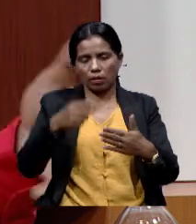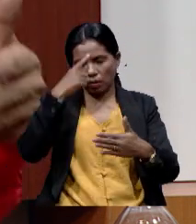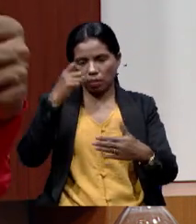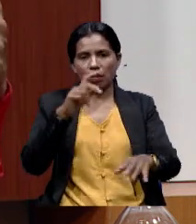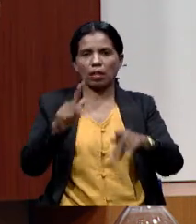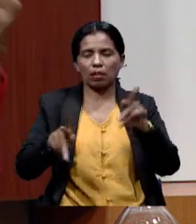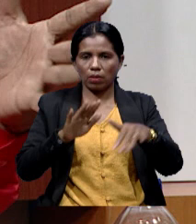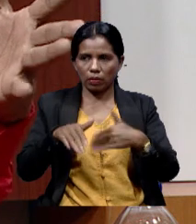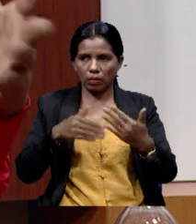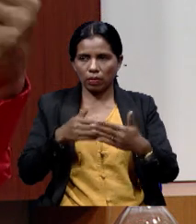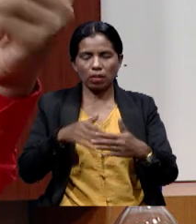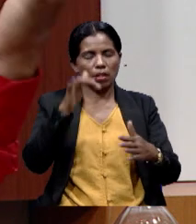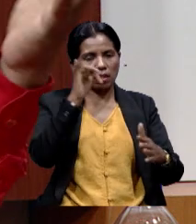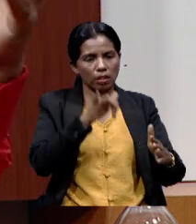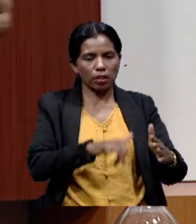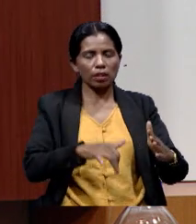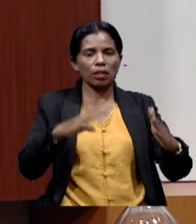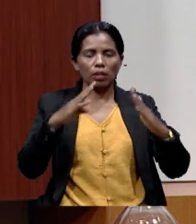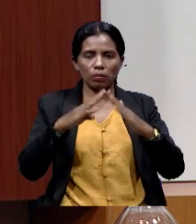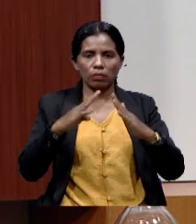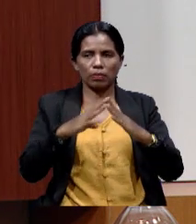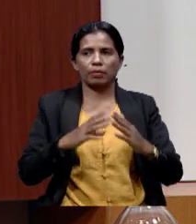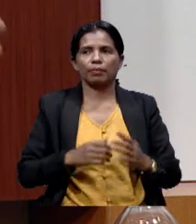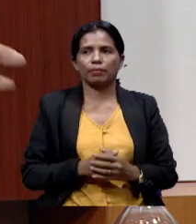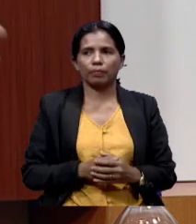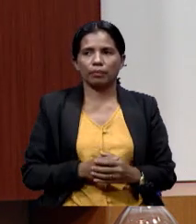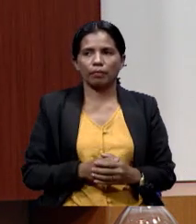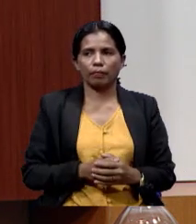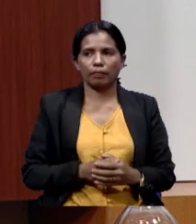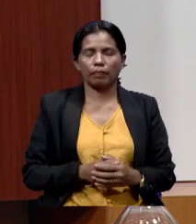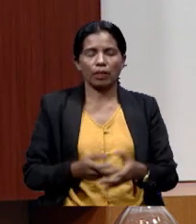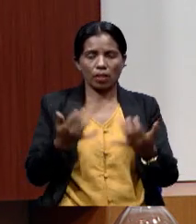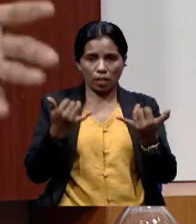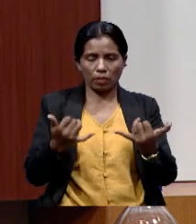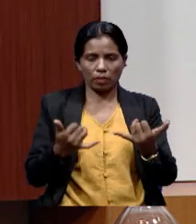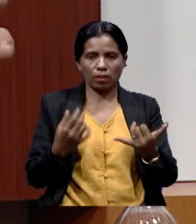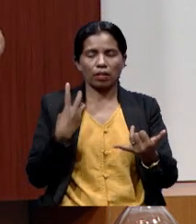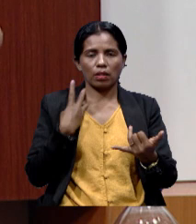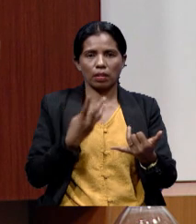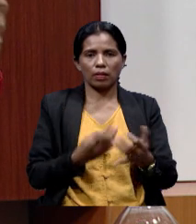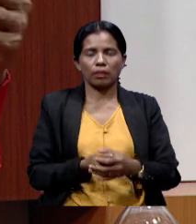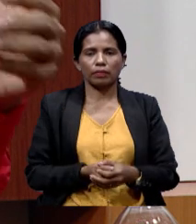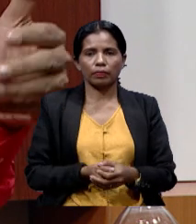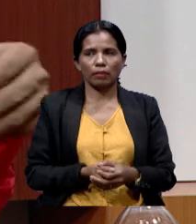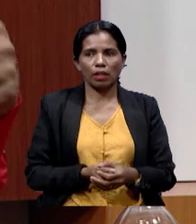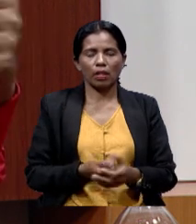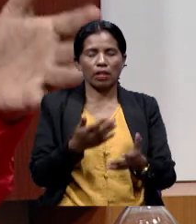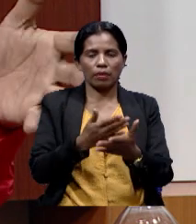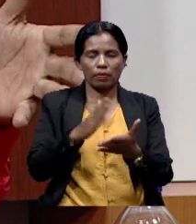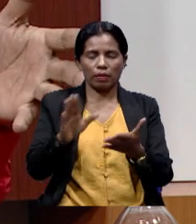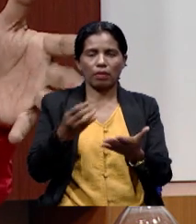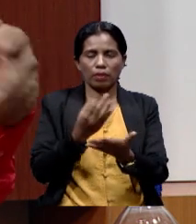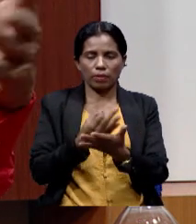emo todo, sulang e uma é tempo de Nebane. Sigo a ideia agora da down né, ambiti de agora né, distribuição ba